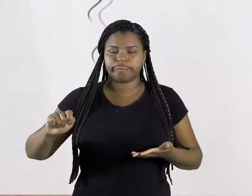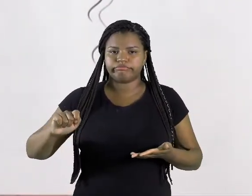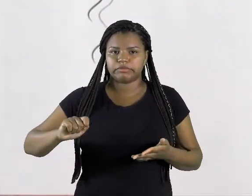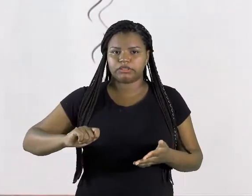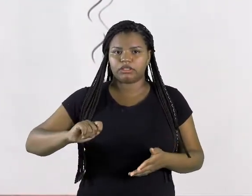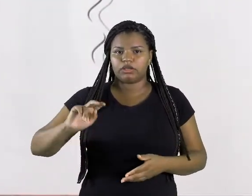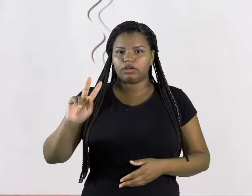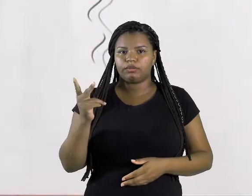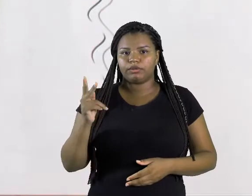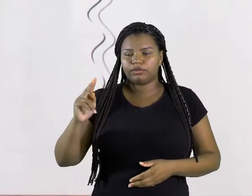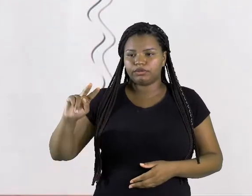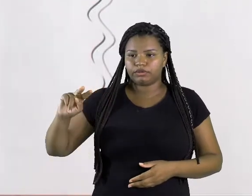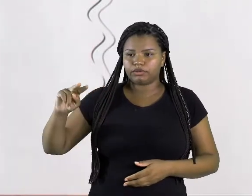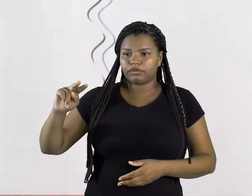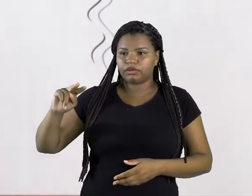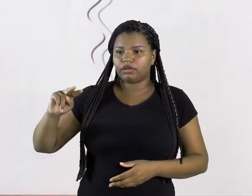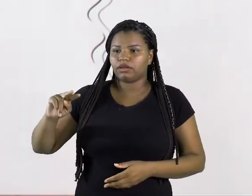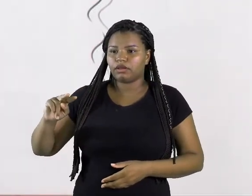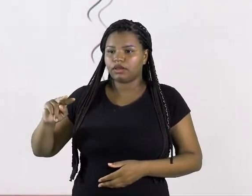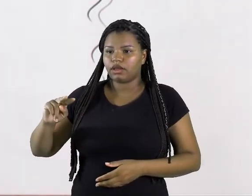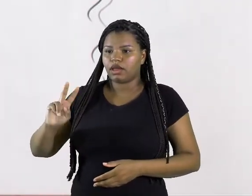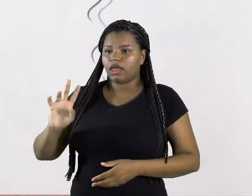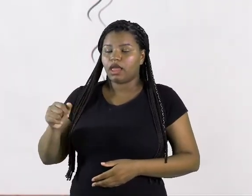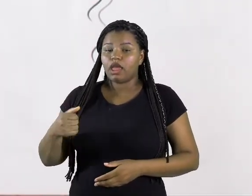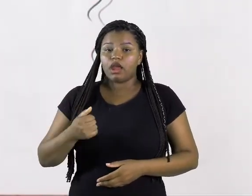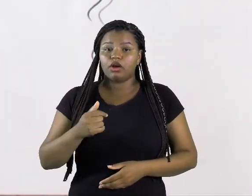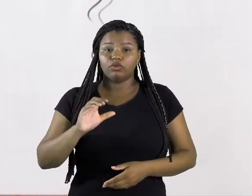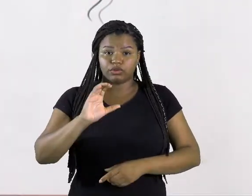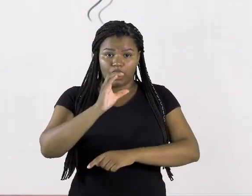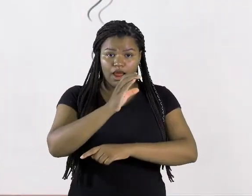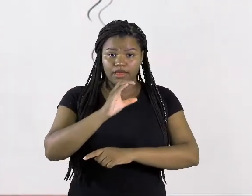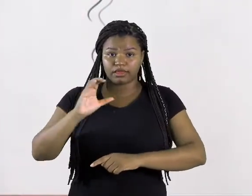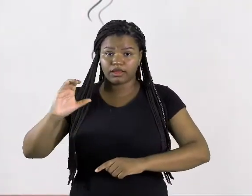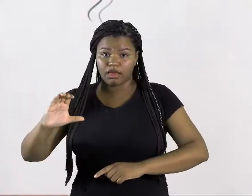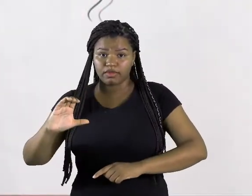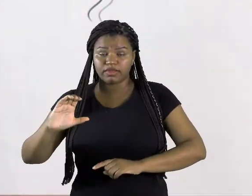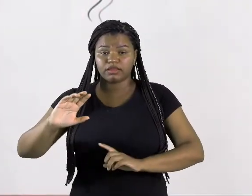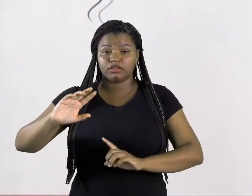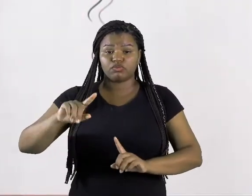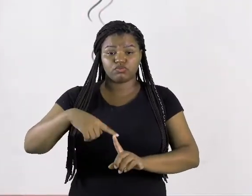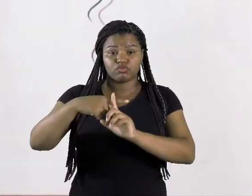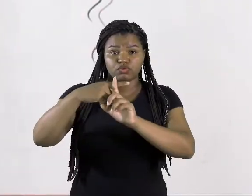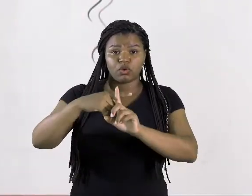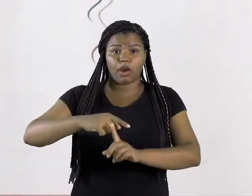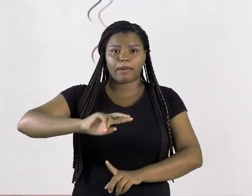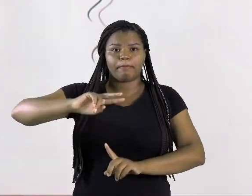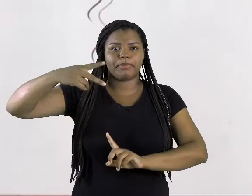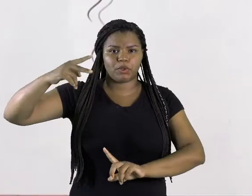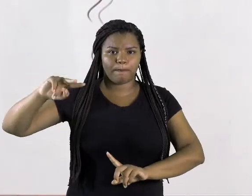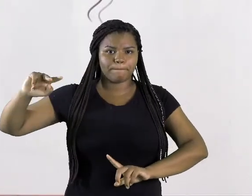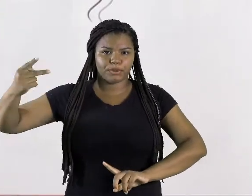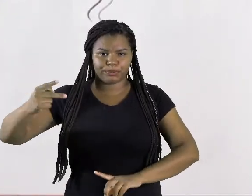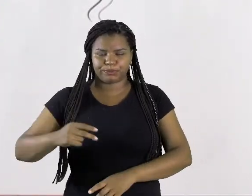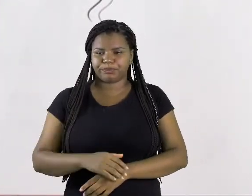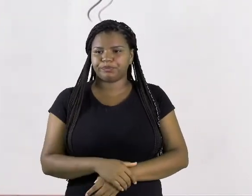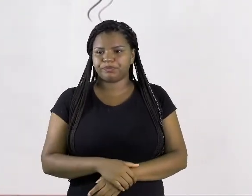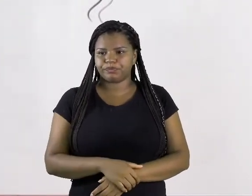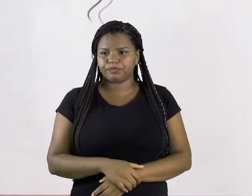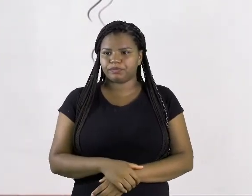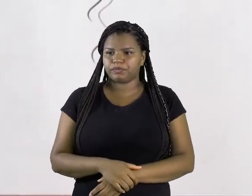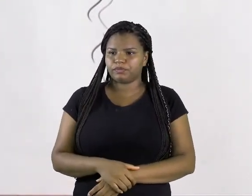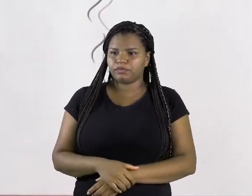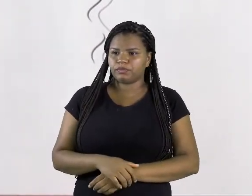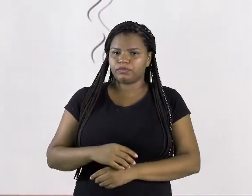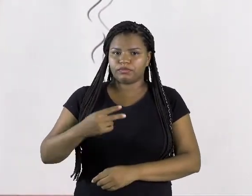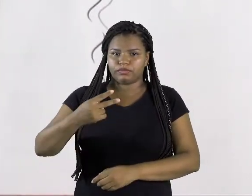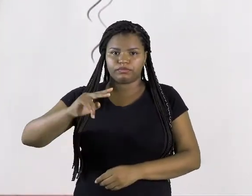é a soma do quadrado dos dois catetos. Ok? Então, hipotenusa ao quadrado, 2 ao quadrado são